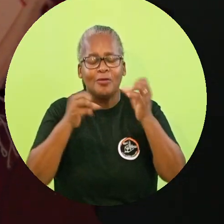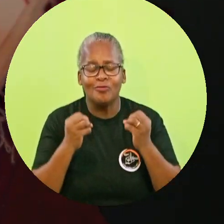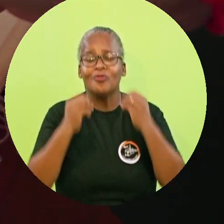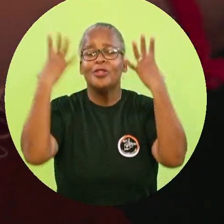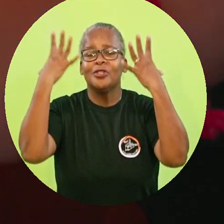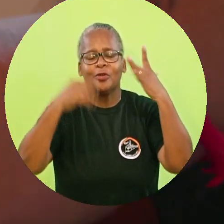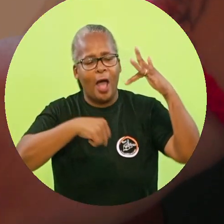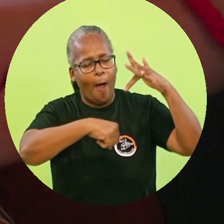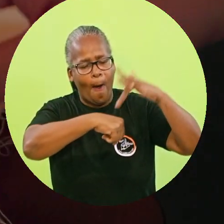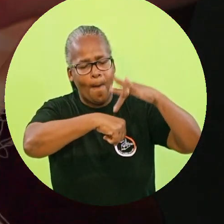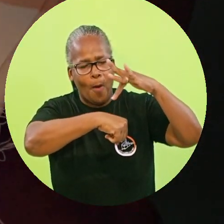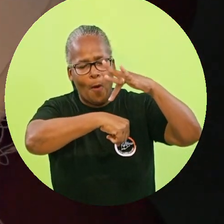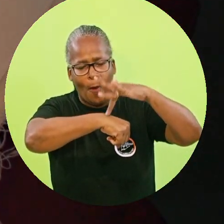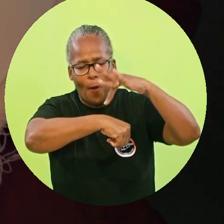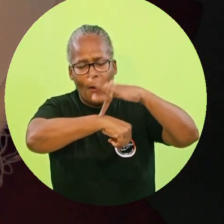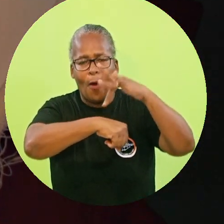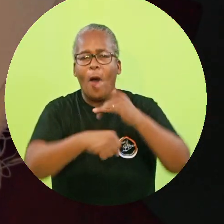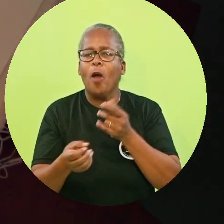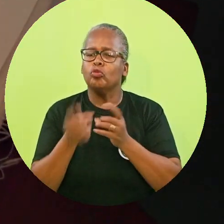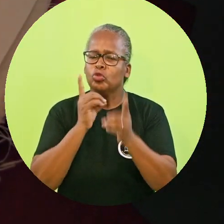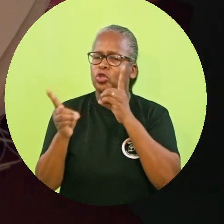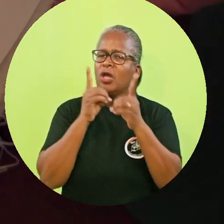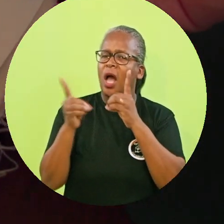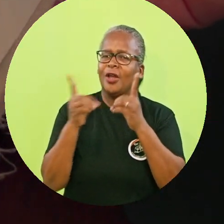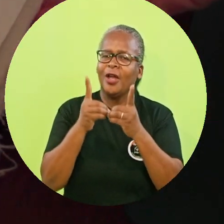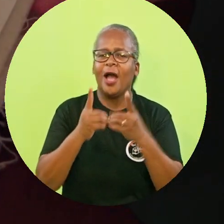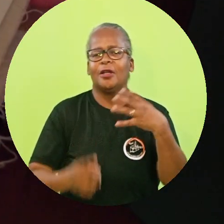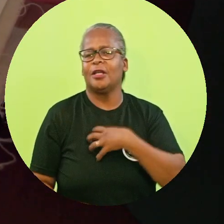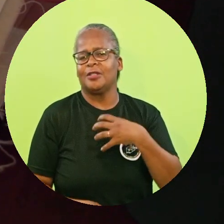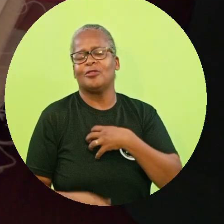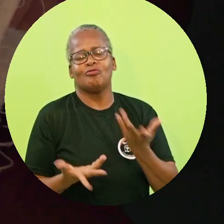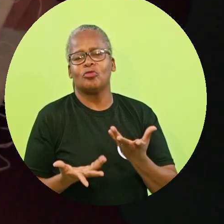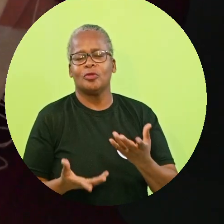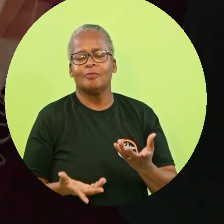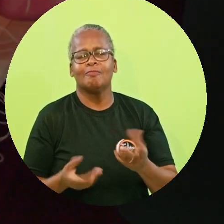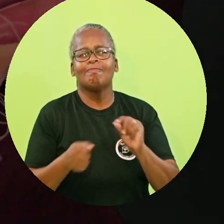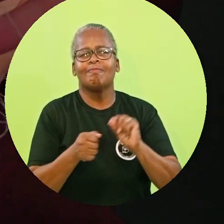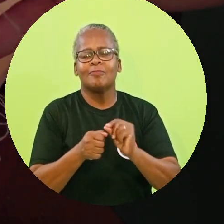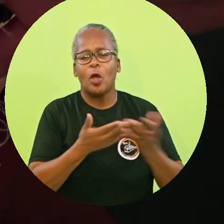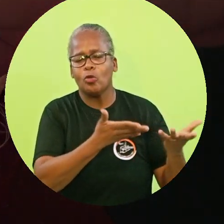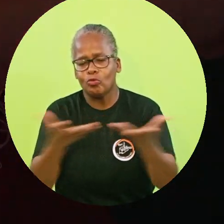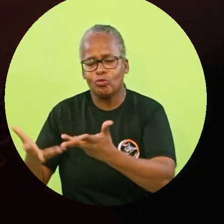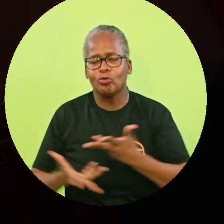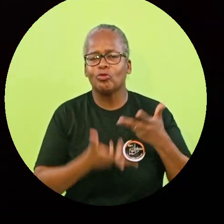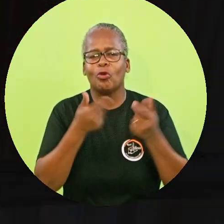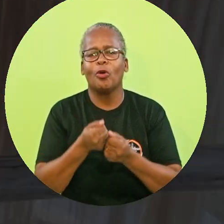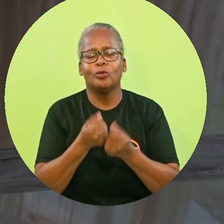Um convite à memória do fazer, ao diálogo entre a matéria e o gesto e à ressignificação coletiva dos